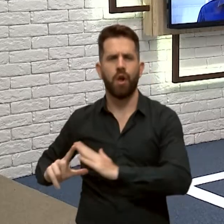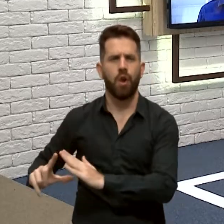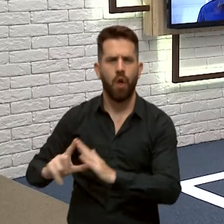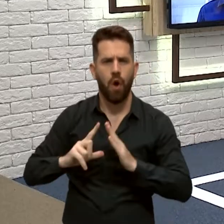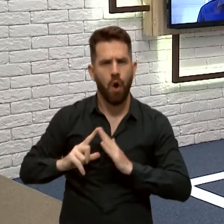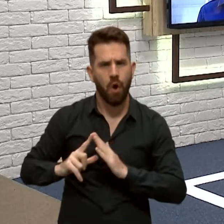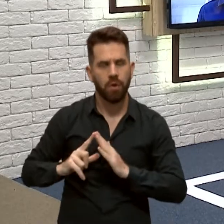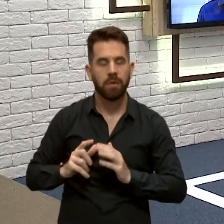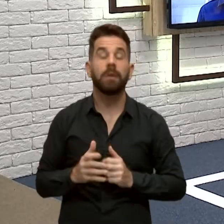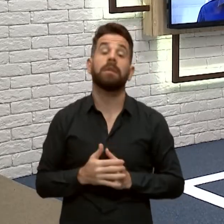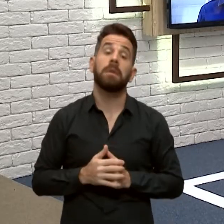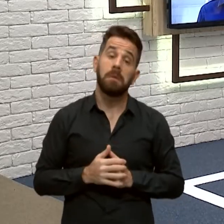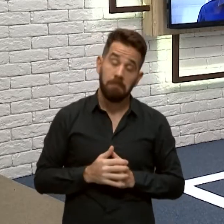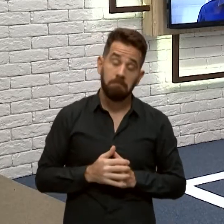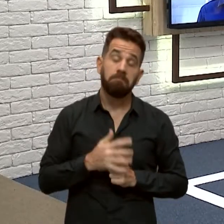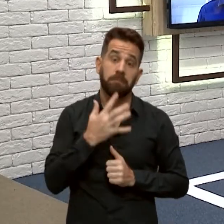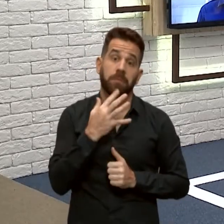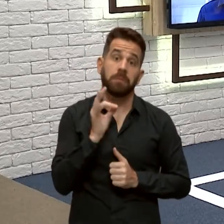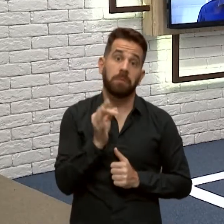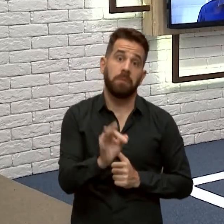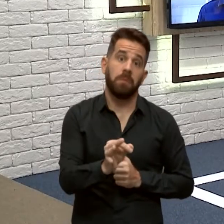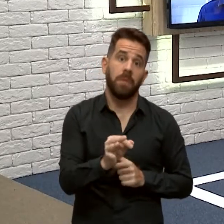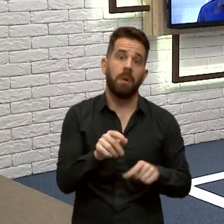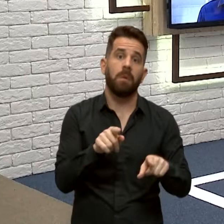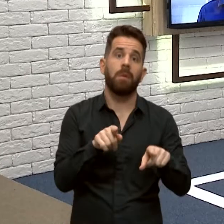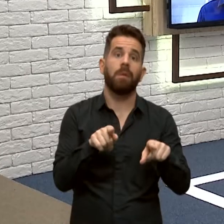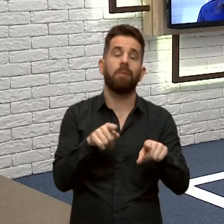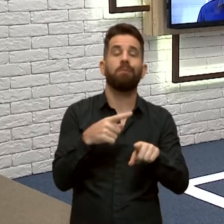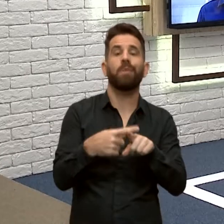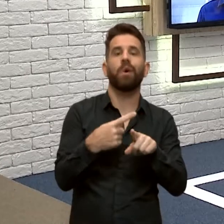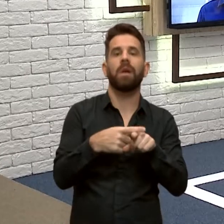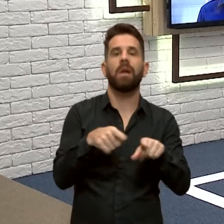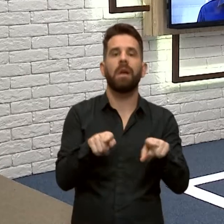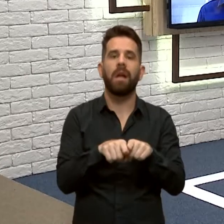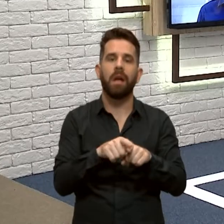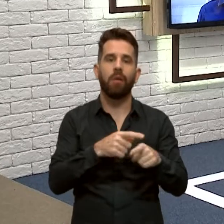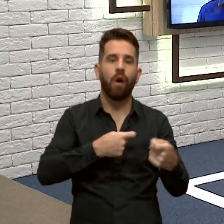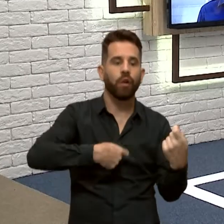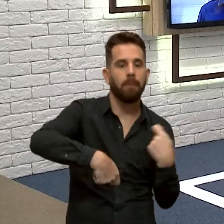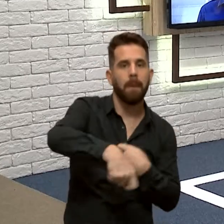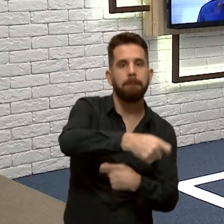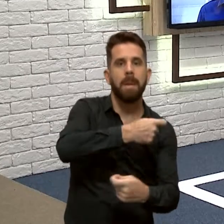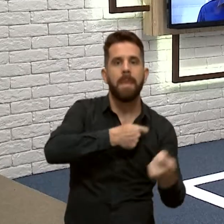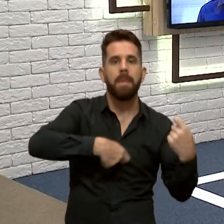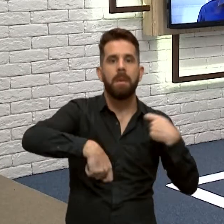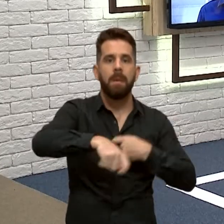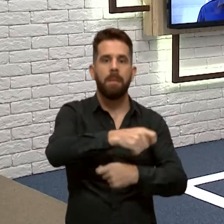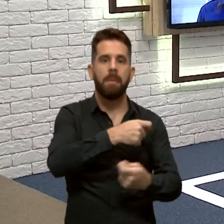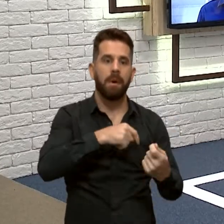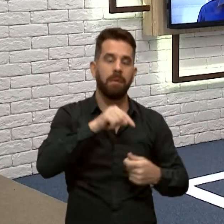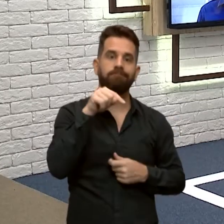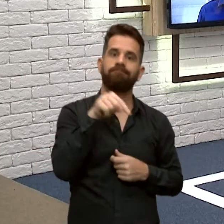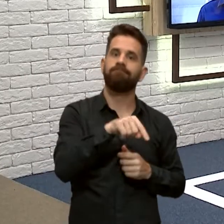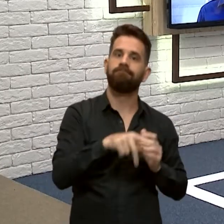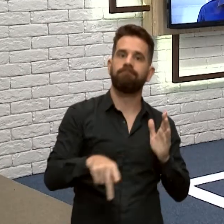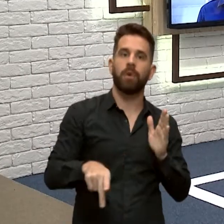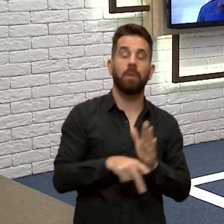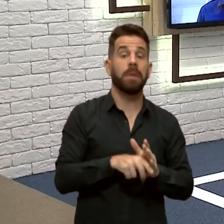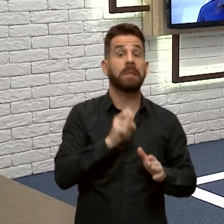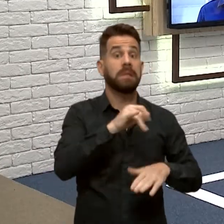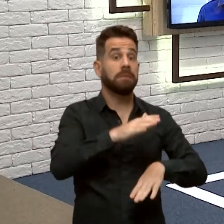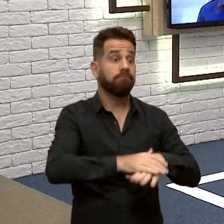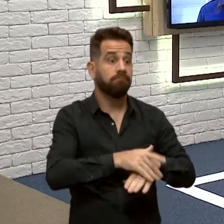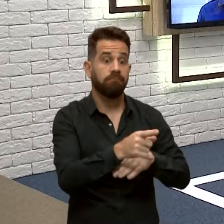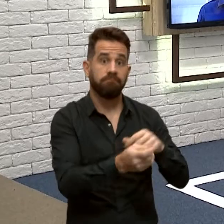De certa forma, sim, Letícia, porque eles criam uma economia própria. E com a criação de uma moeda,